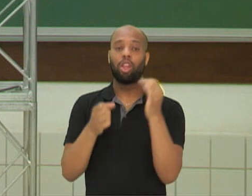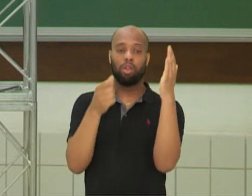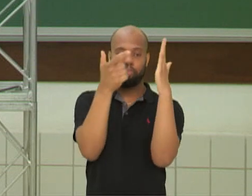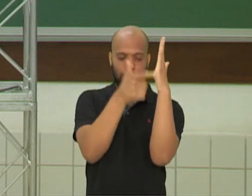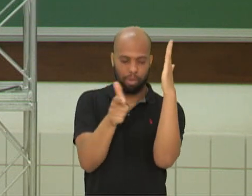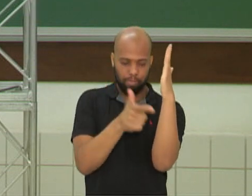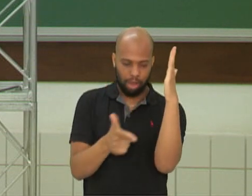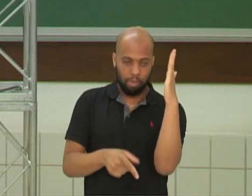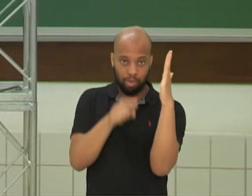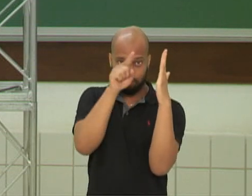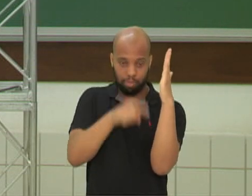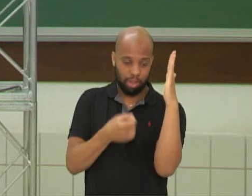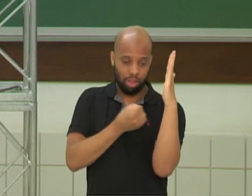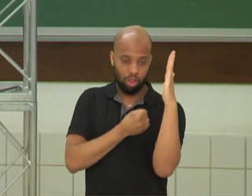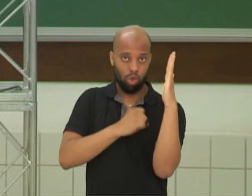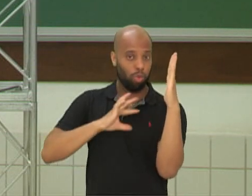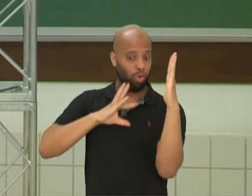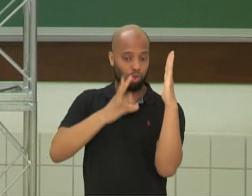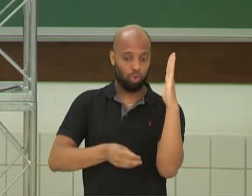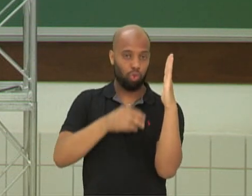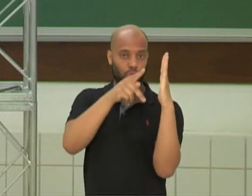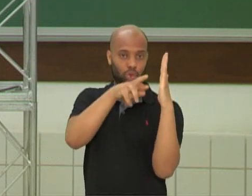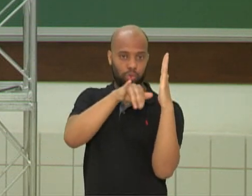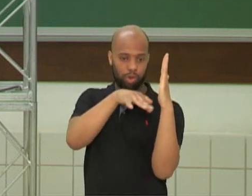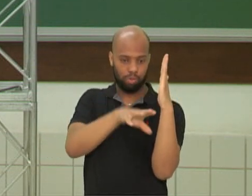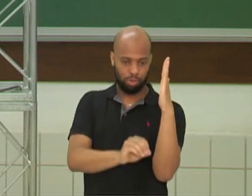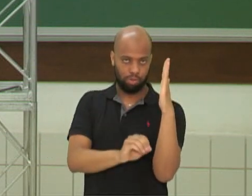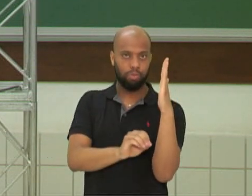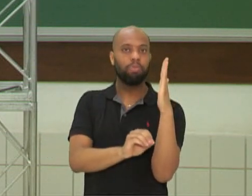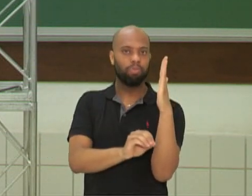Aí, gente, esse é o momento de aplicar a propriedade. Por quê?